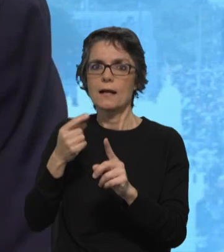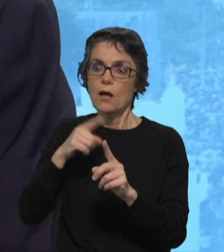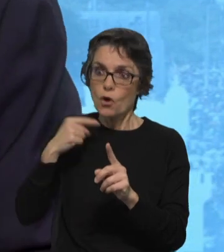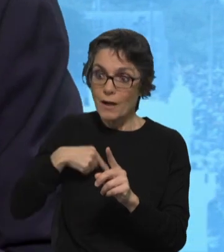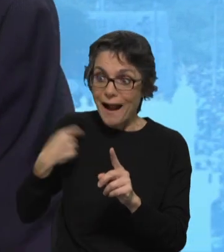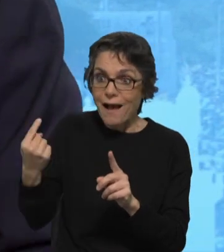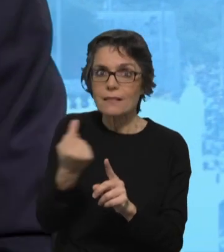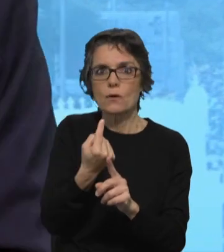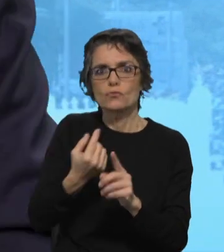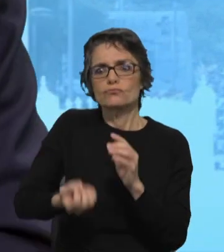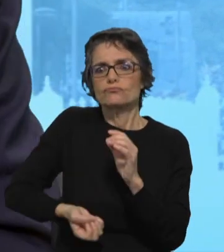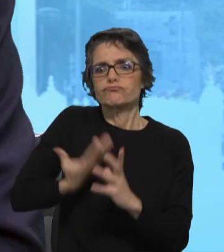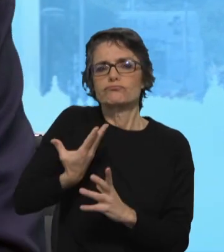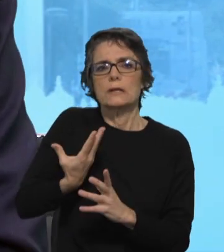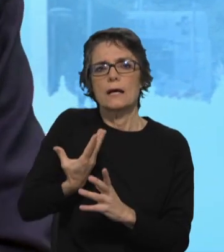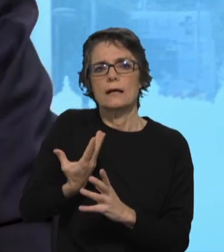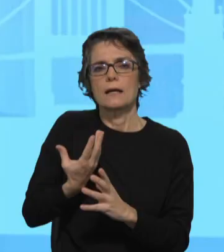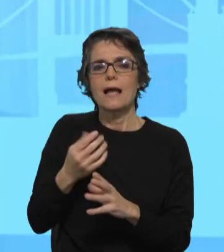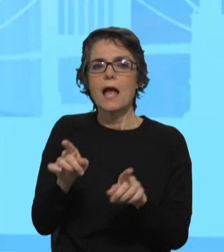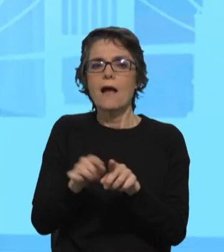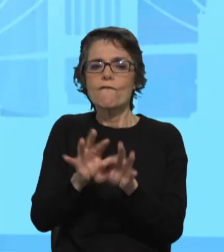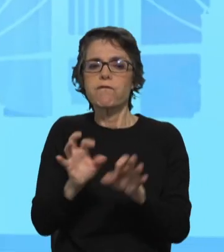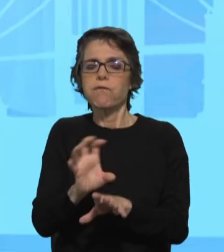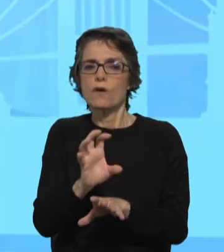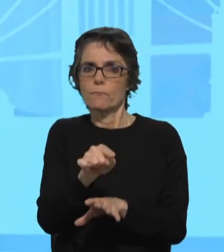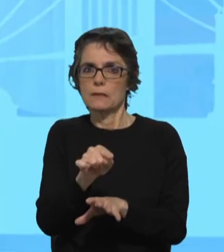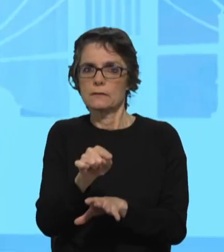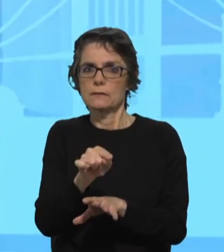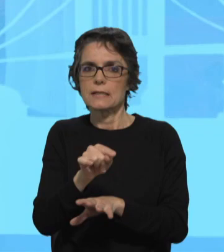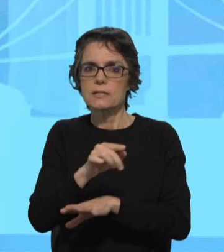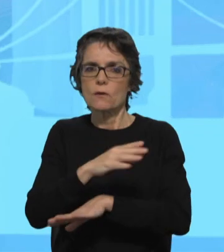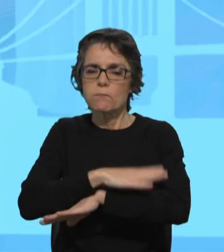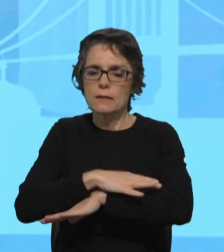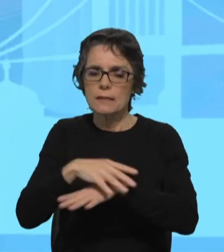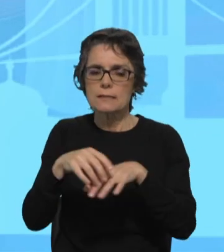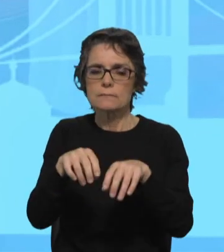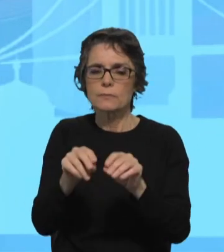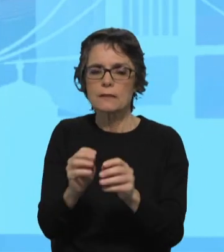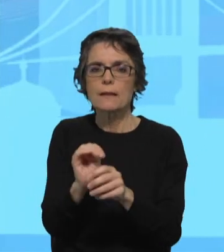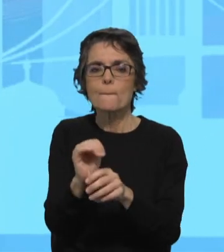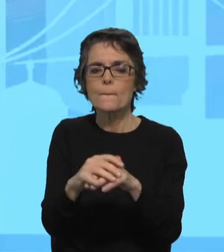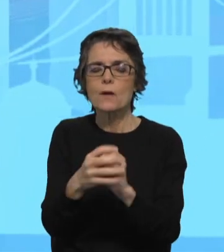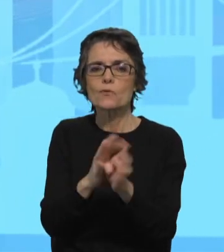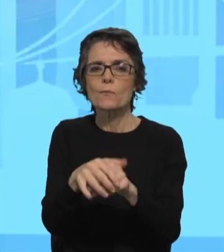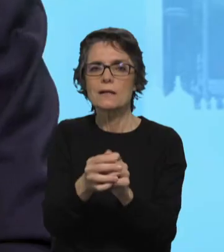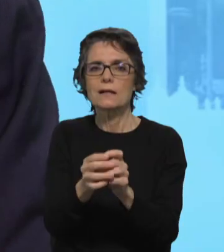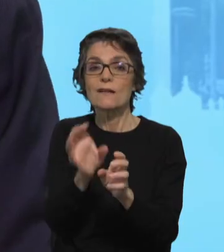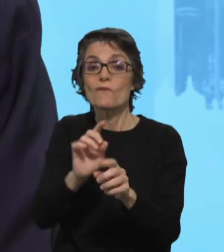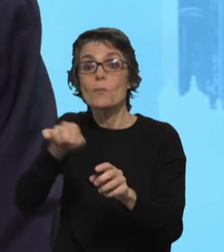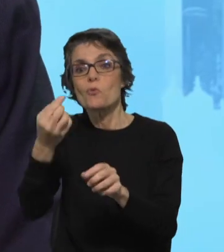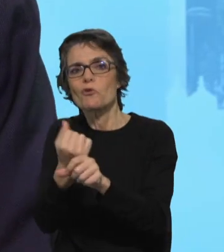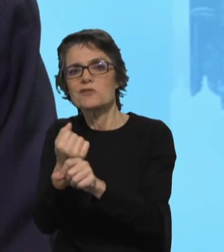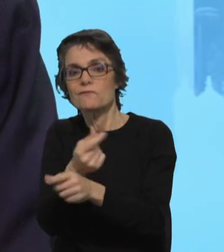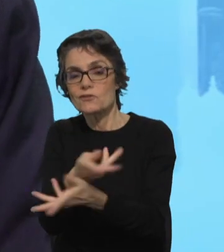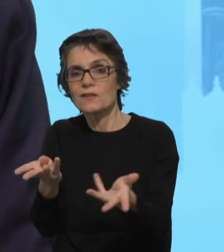é, de reinterpretar o gesto de lava-pés, de traduzir o gesto de lava-pés sob muitas outras formas de serviço. Portanto, não se esgota